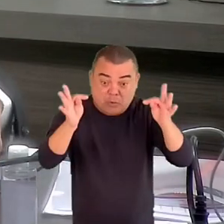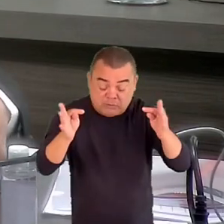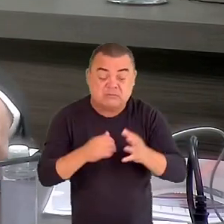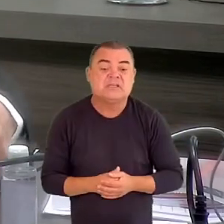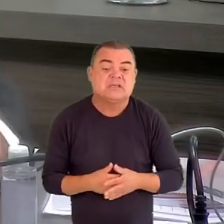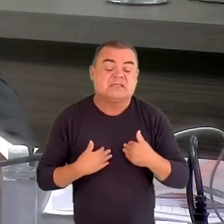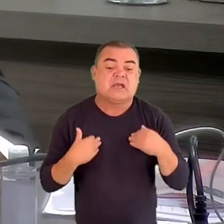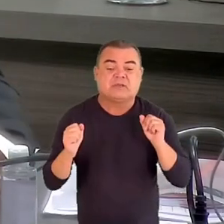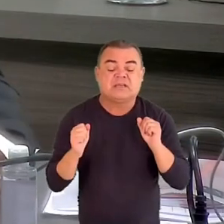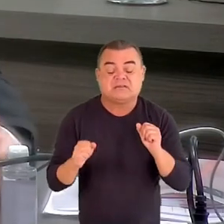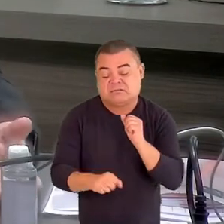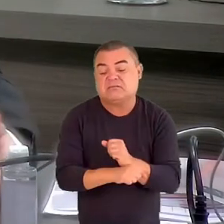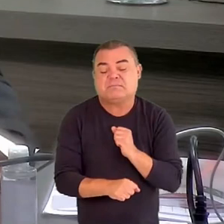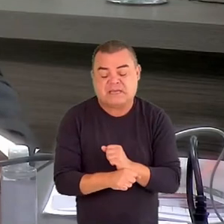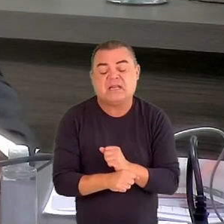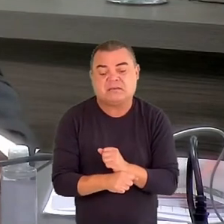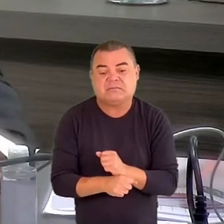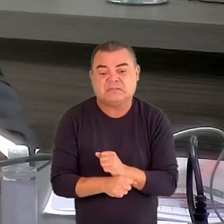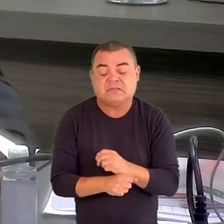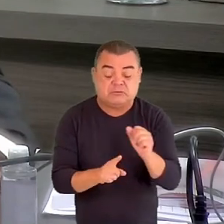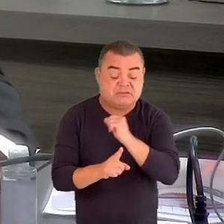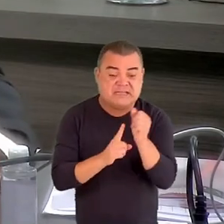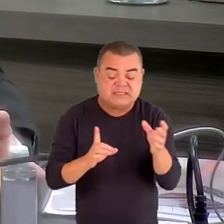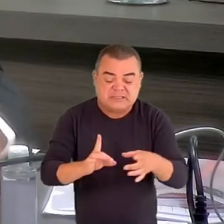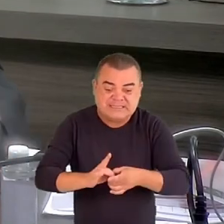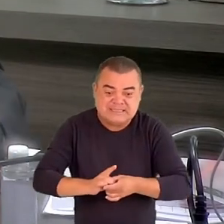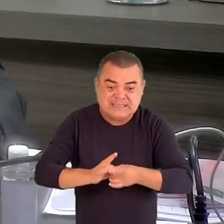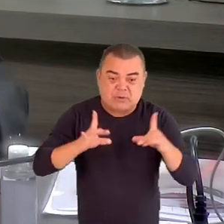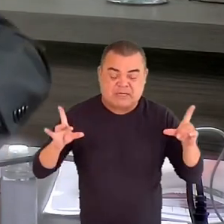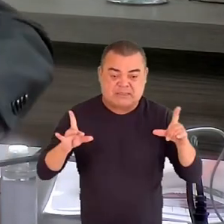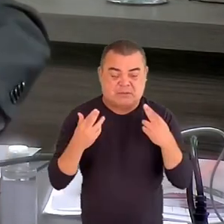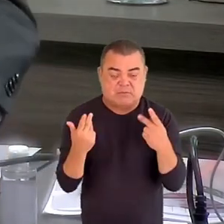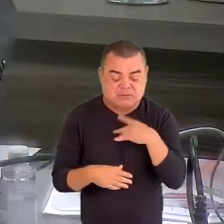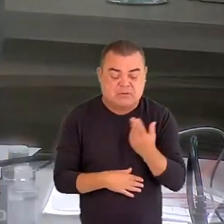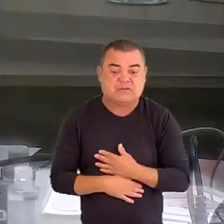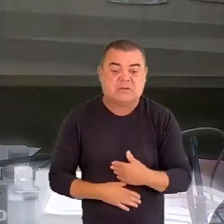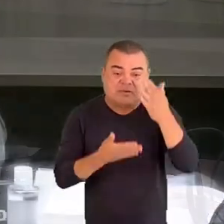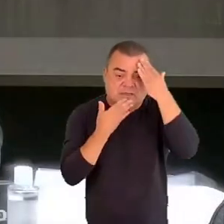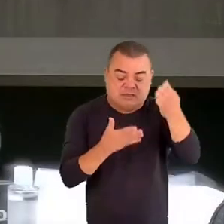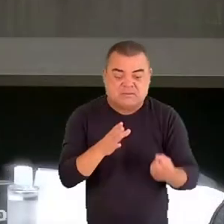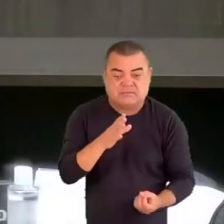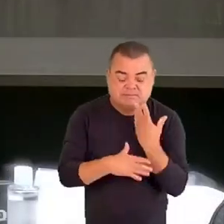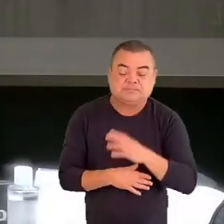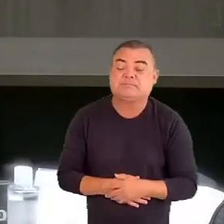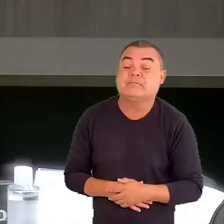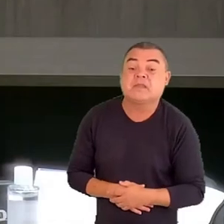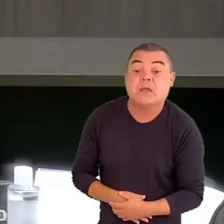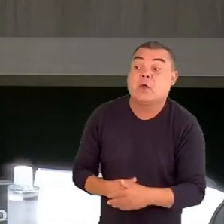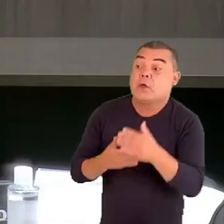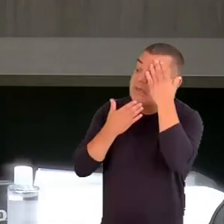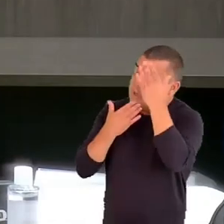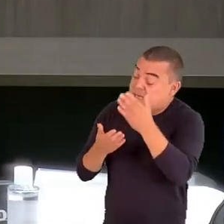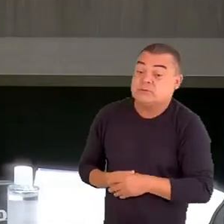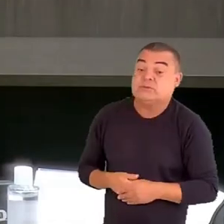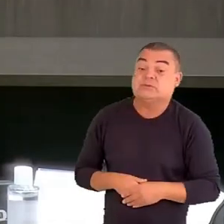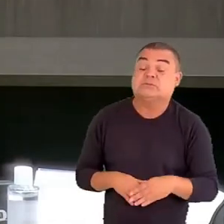de uma sociedade democrática igual à nossa. Muito obrigado e parabéns pela iniciativa. Obrigado, conselheiro Jaime. Com a